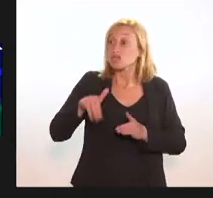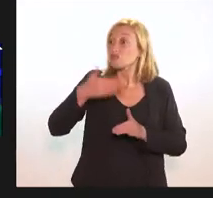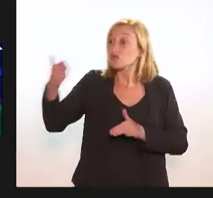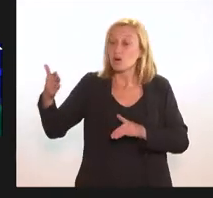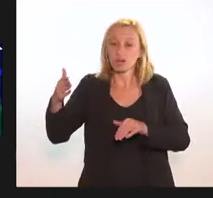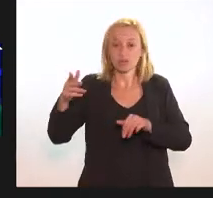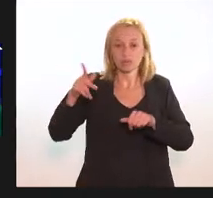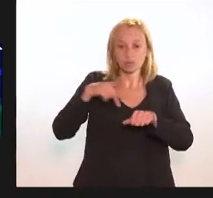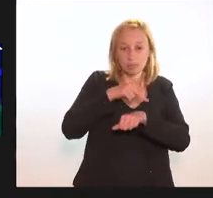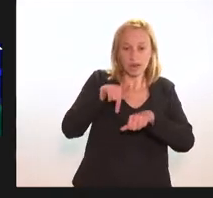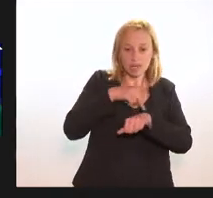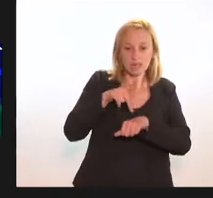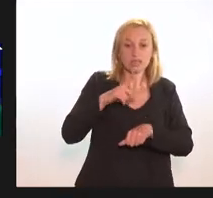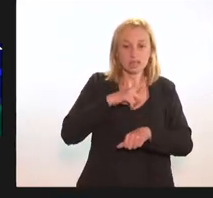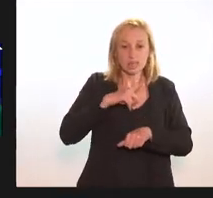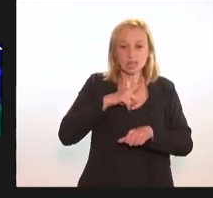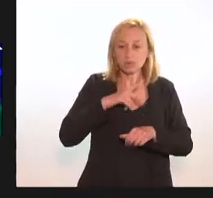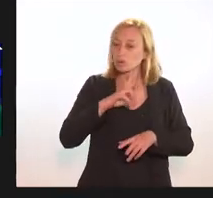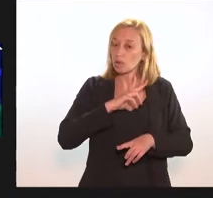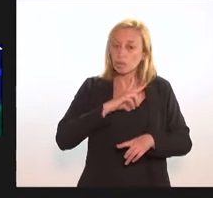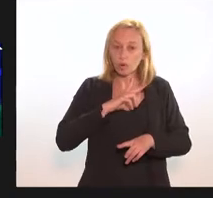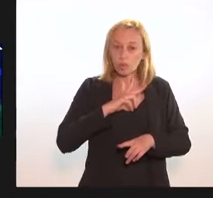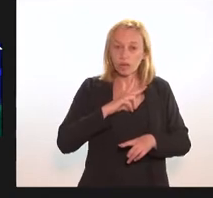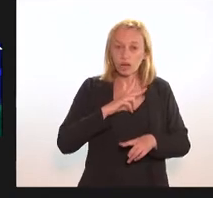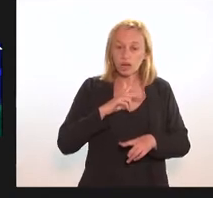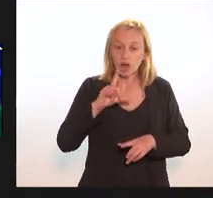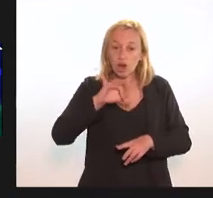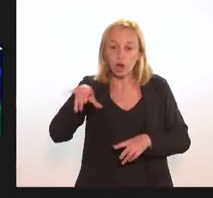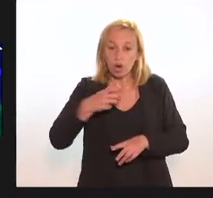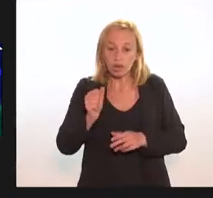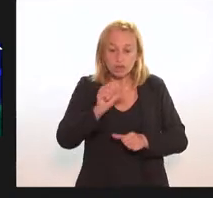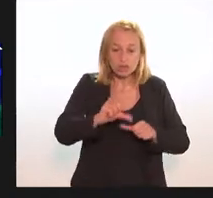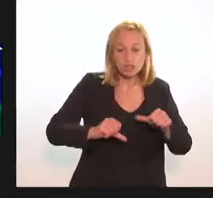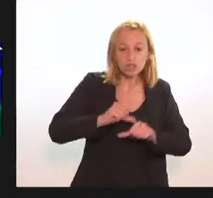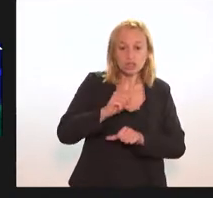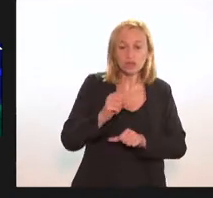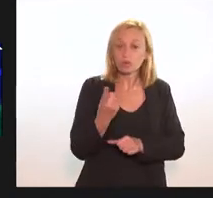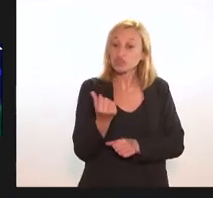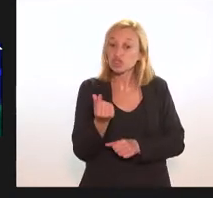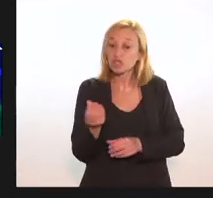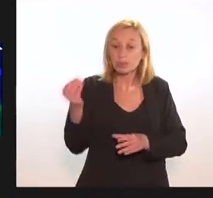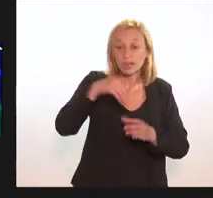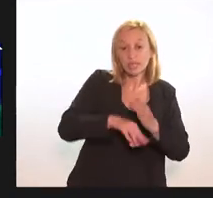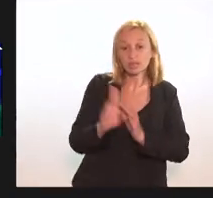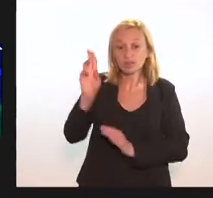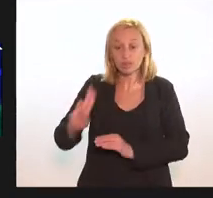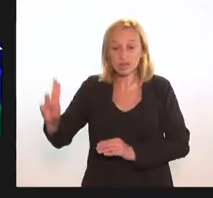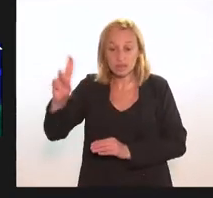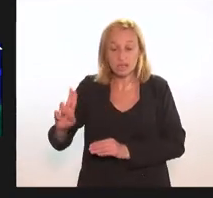tem ali sua própria loja, que transforma em dinheiro para a universidade, que